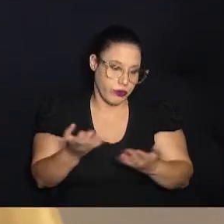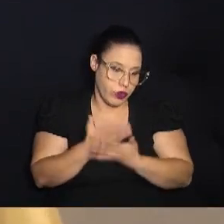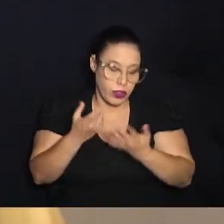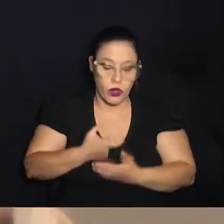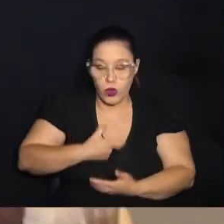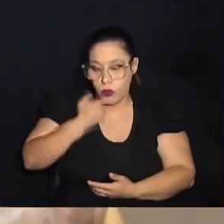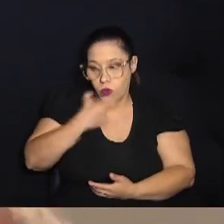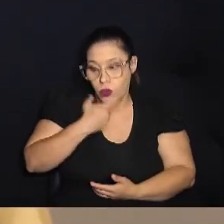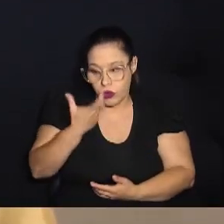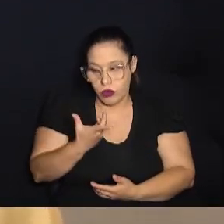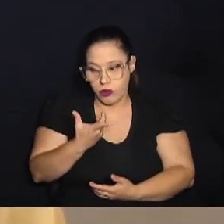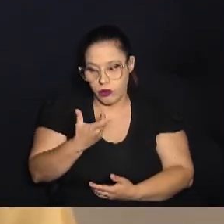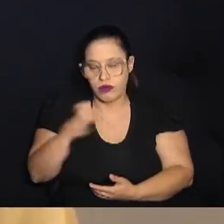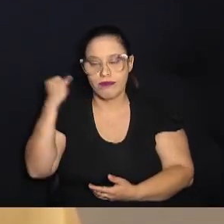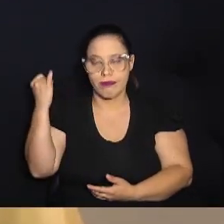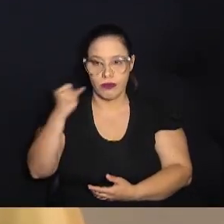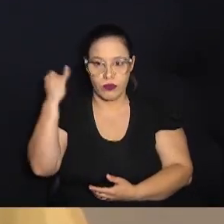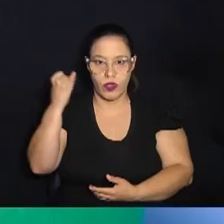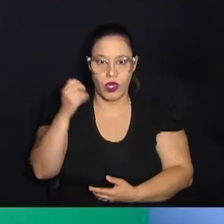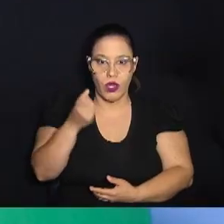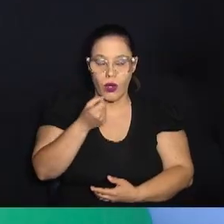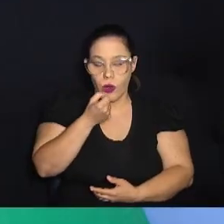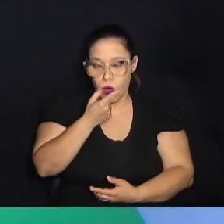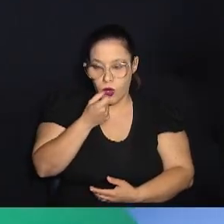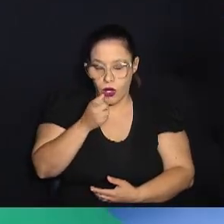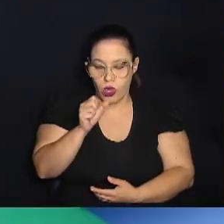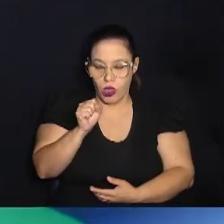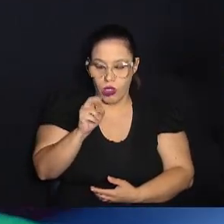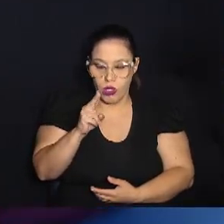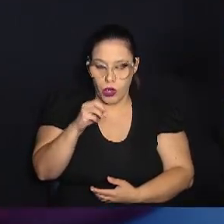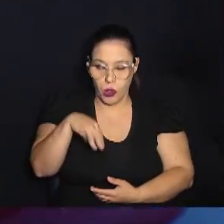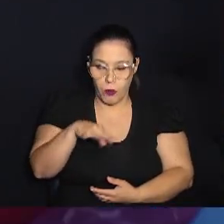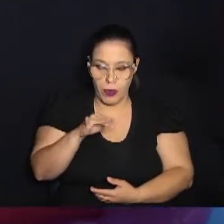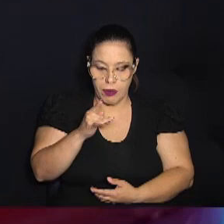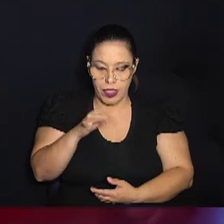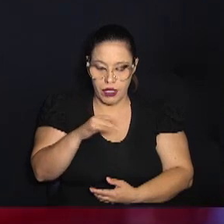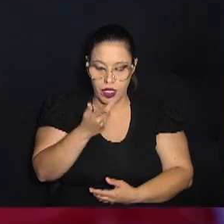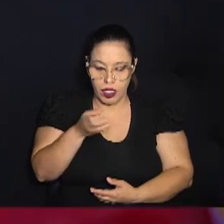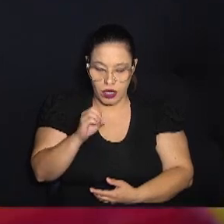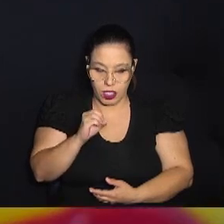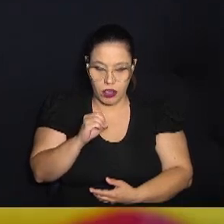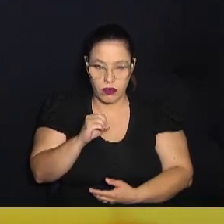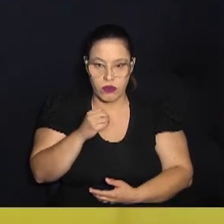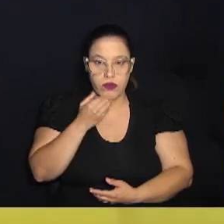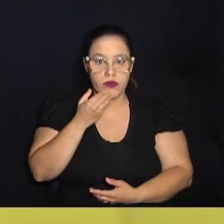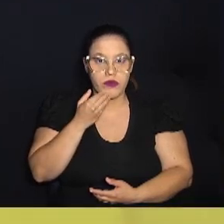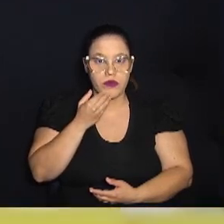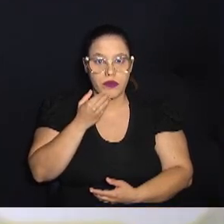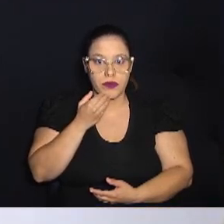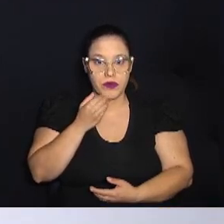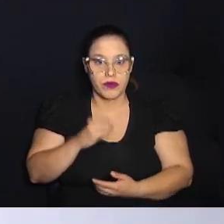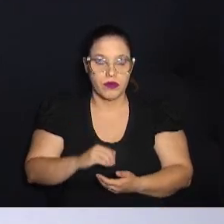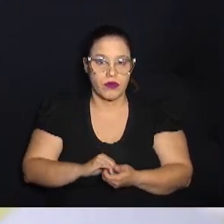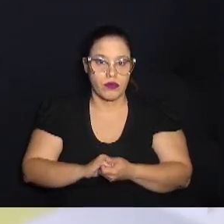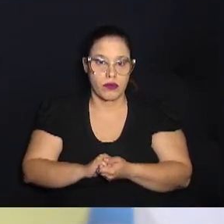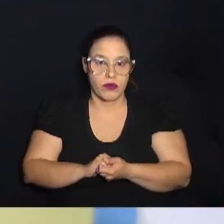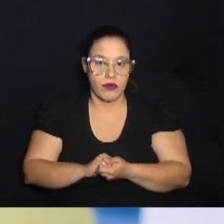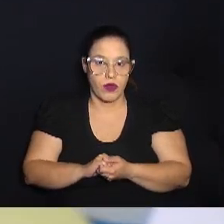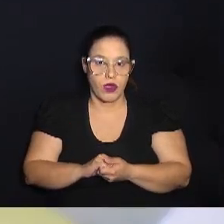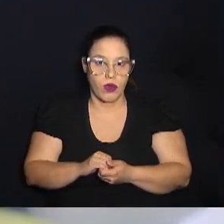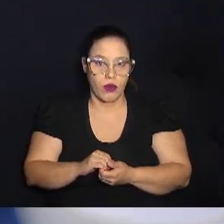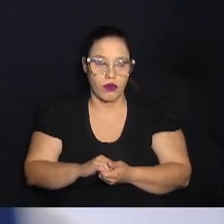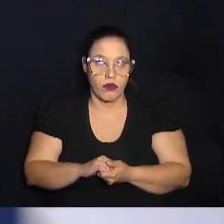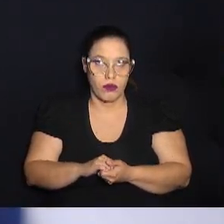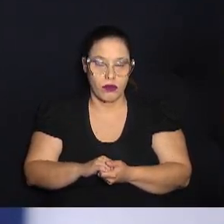frutas. Mas é importante a suplementação também, no meu entendimento. A nossa imunidade primeira, que se chama inata, está